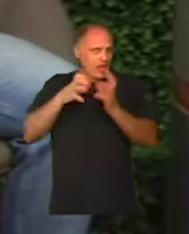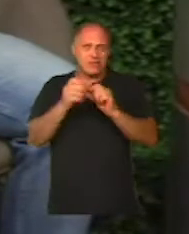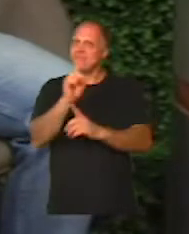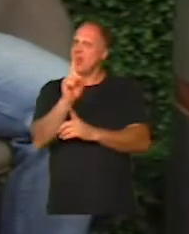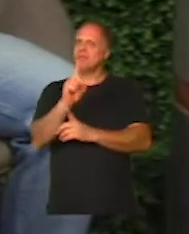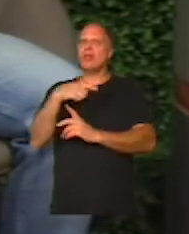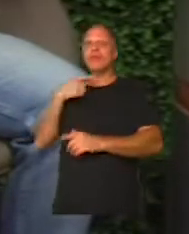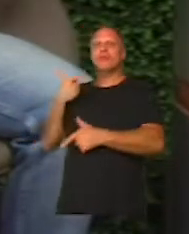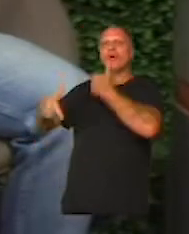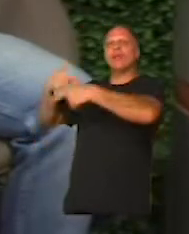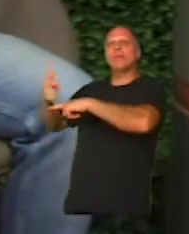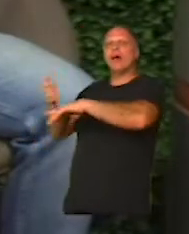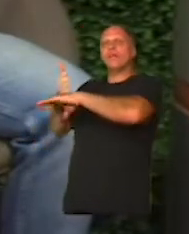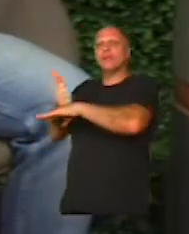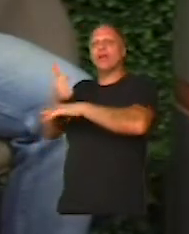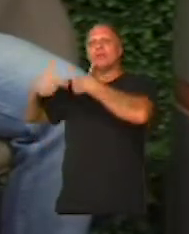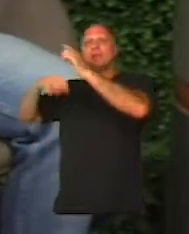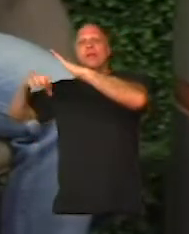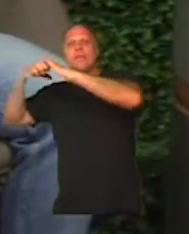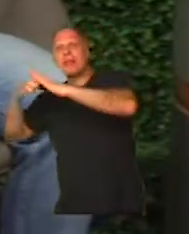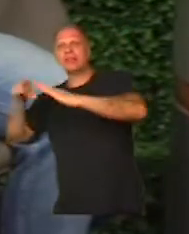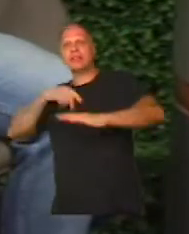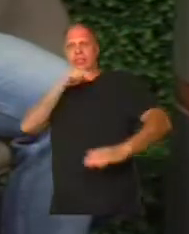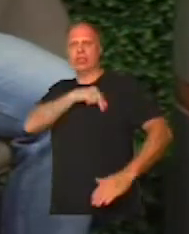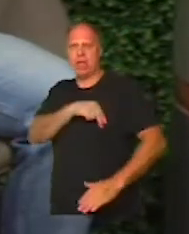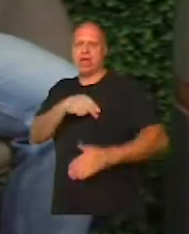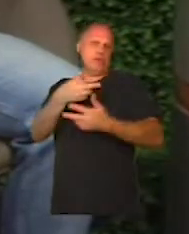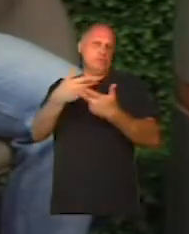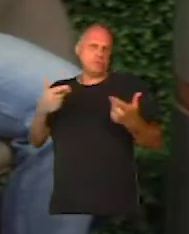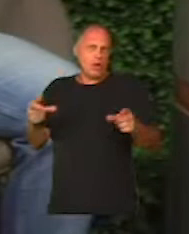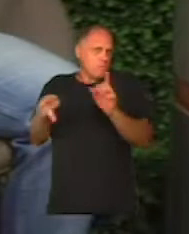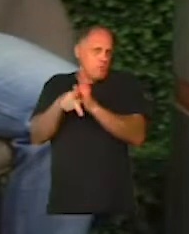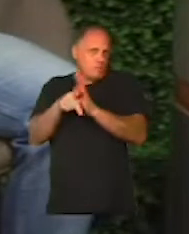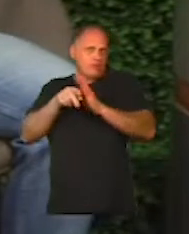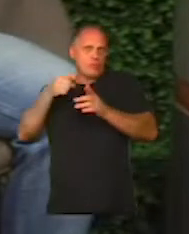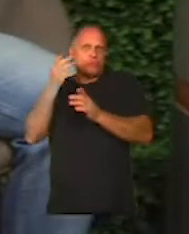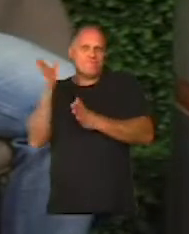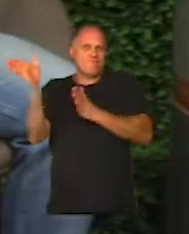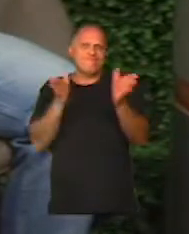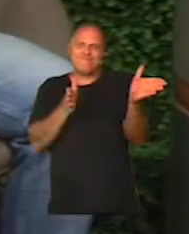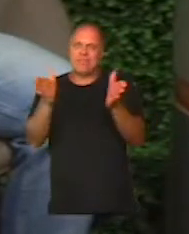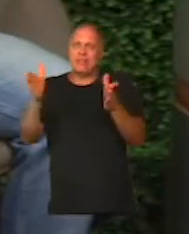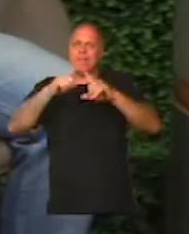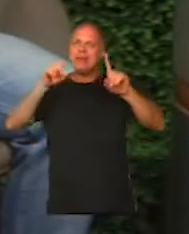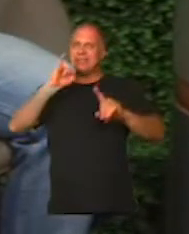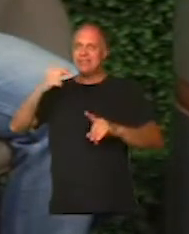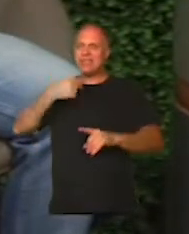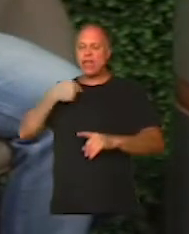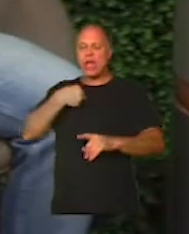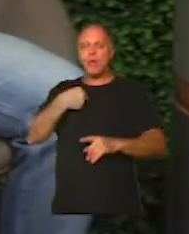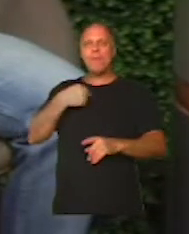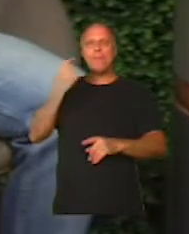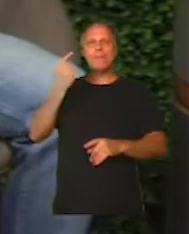mundo tem seu salário, ninguém depende da bilheteria da Entretexto para viver, né? Mas eu sou o maior incentivo